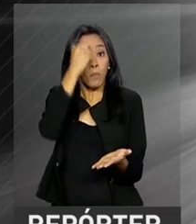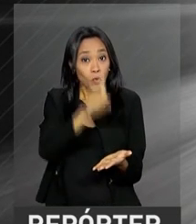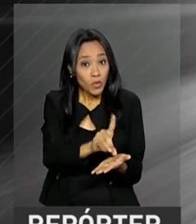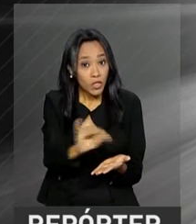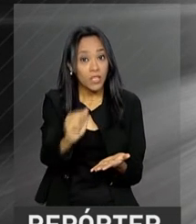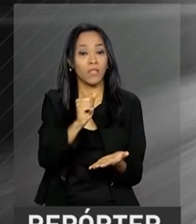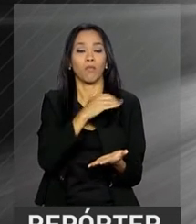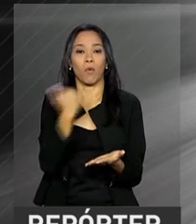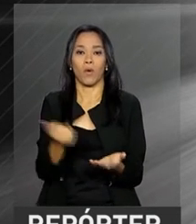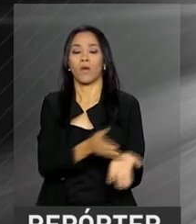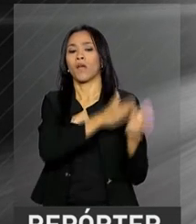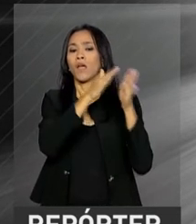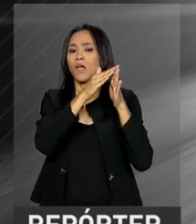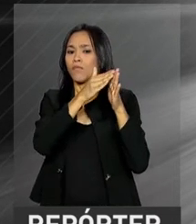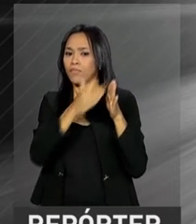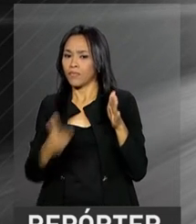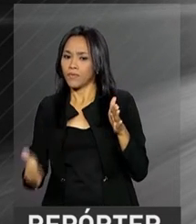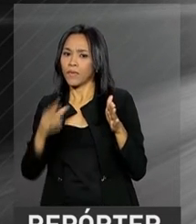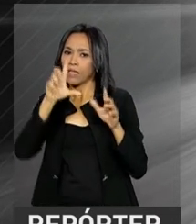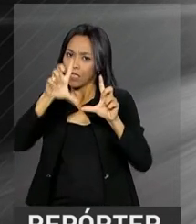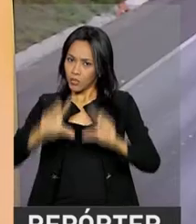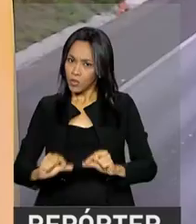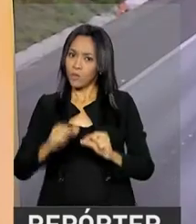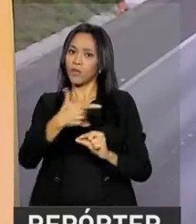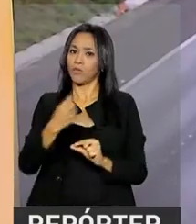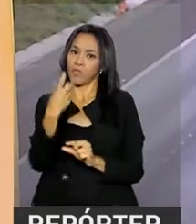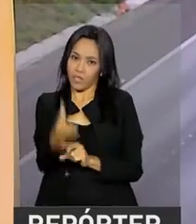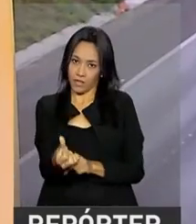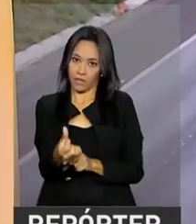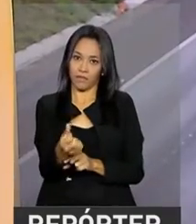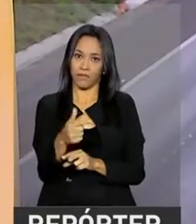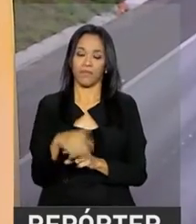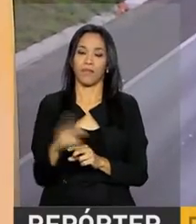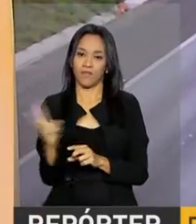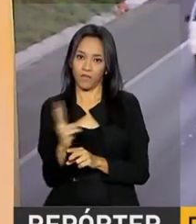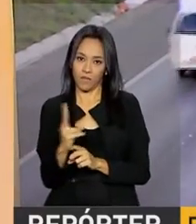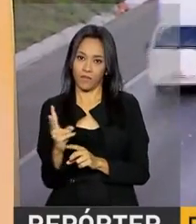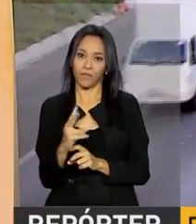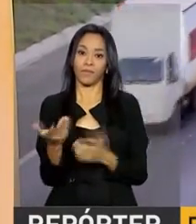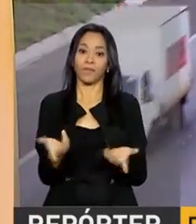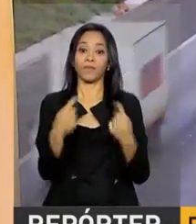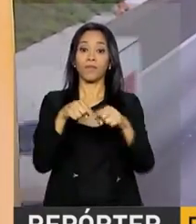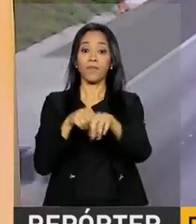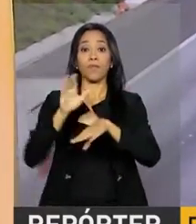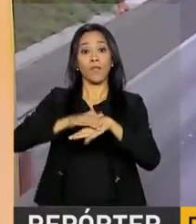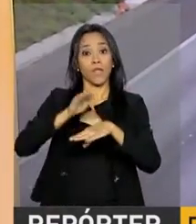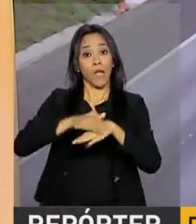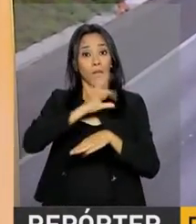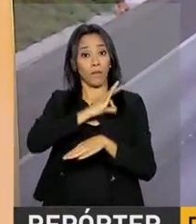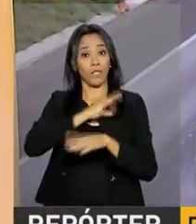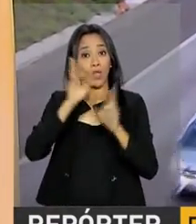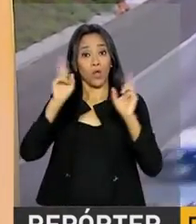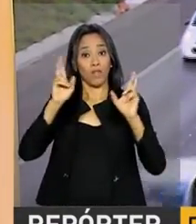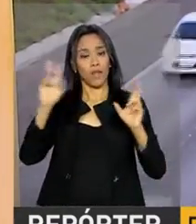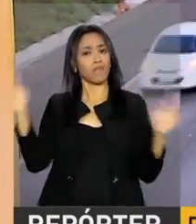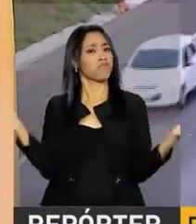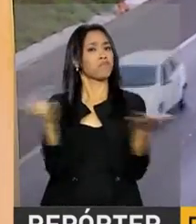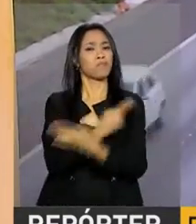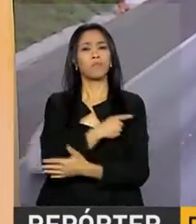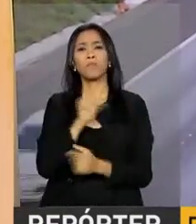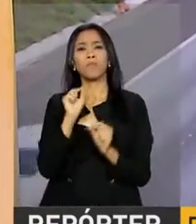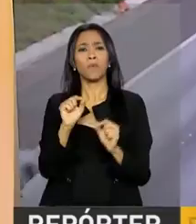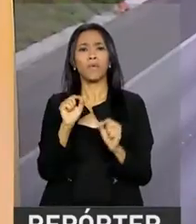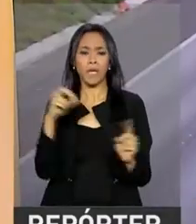em 2016, esse número caiu para 22. De acordo com a Polícia Rodoviária Federal, a principal causa dos acidentes